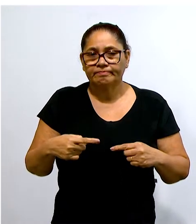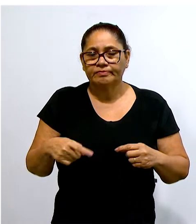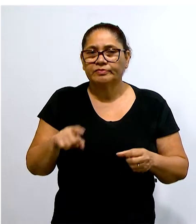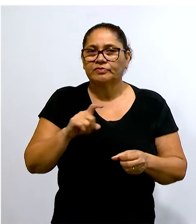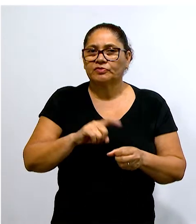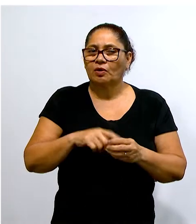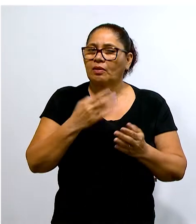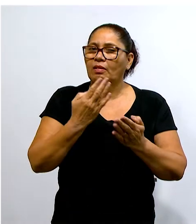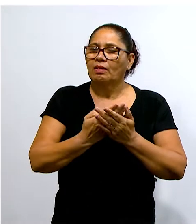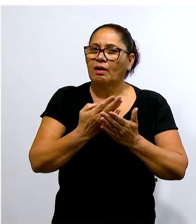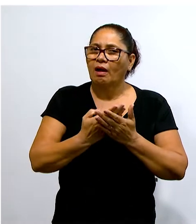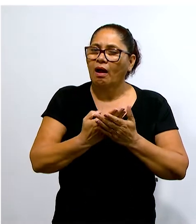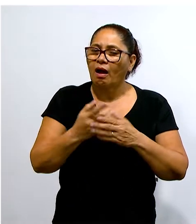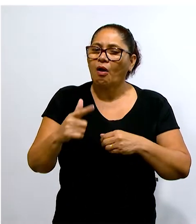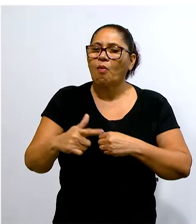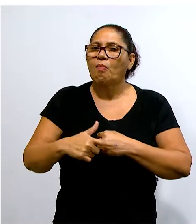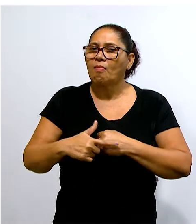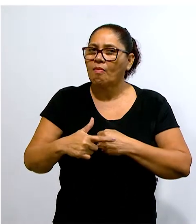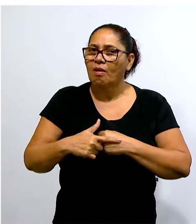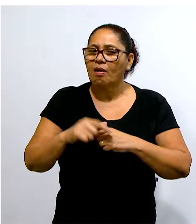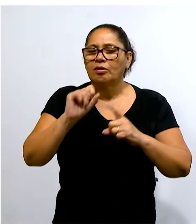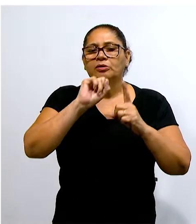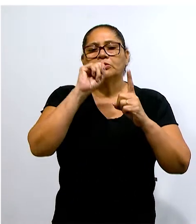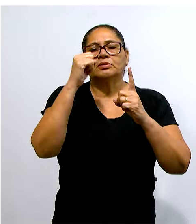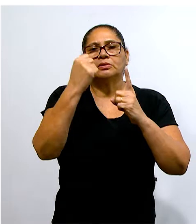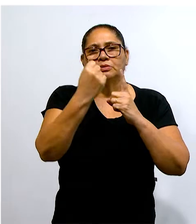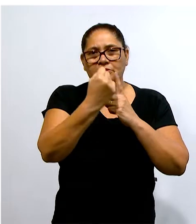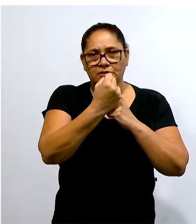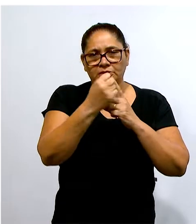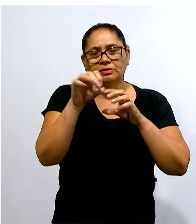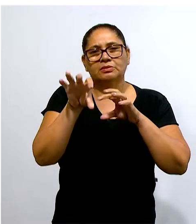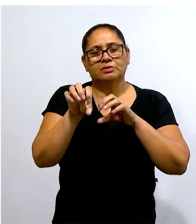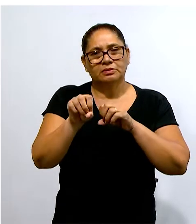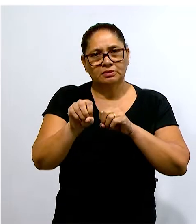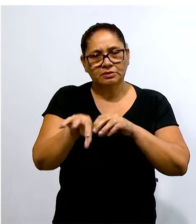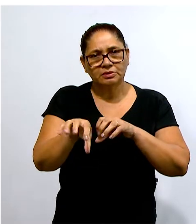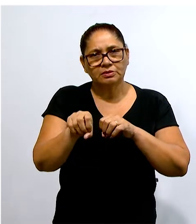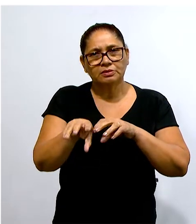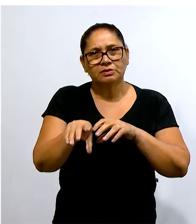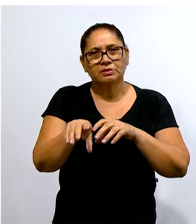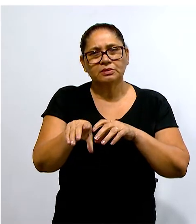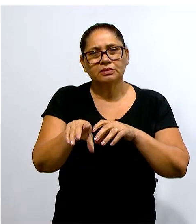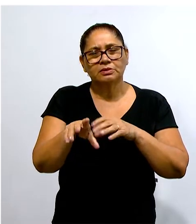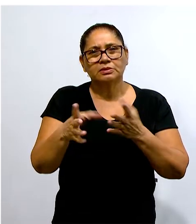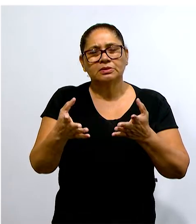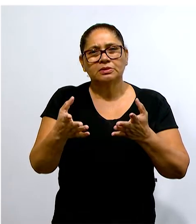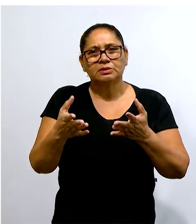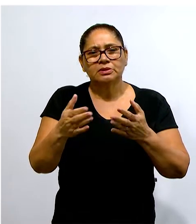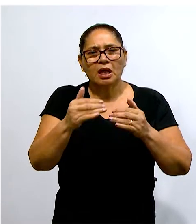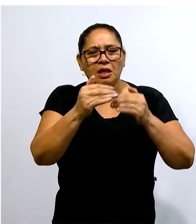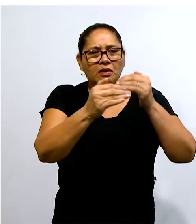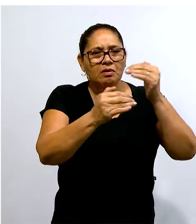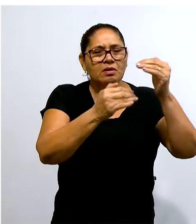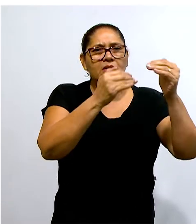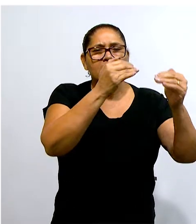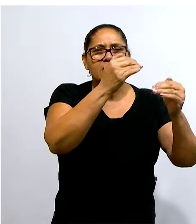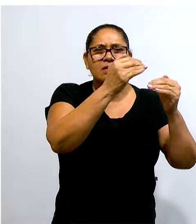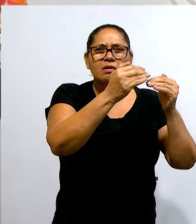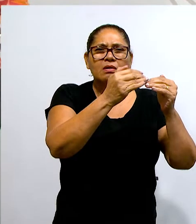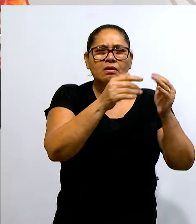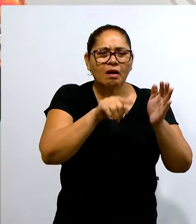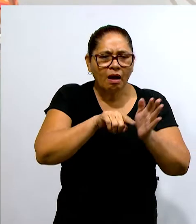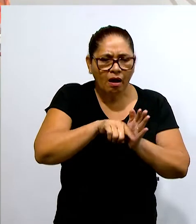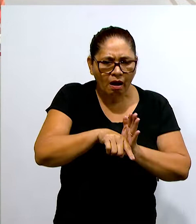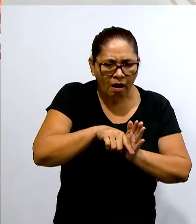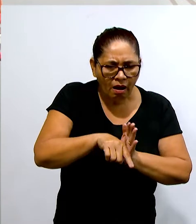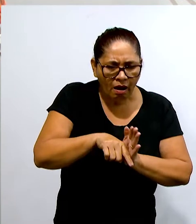nossa aula, qual é a função social desse ensino? Ele constitui uma fonte sociológica de análise, ele